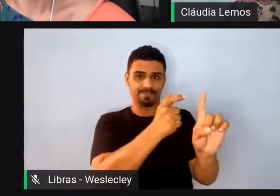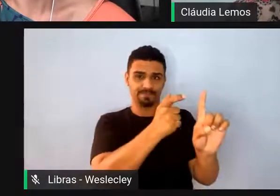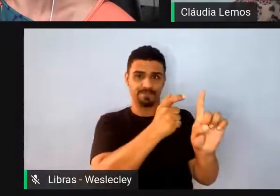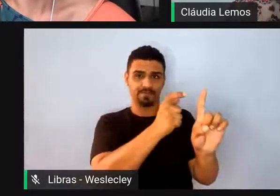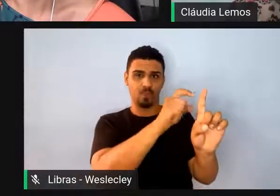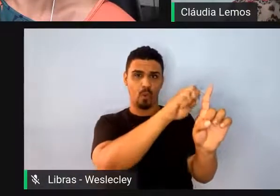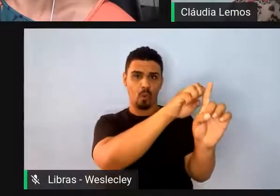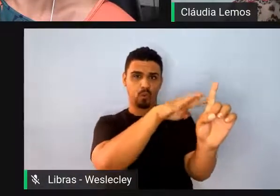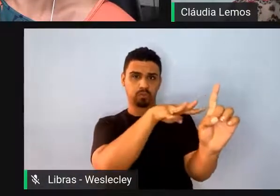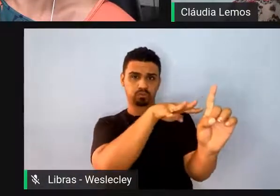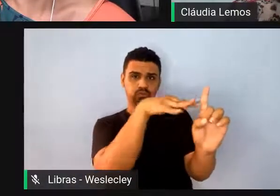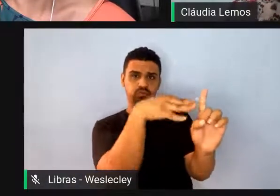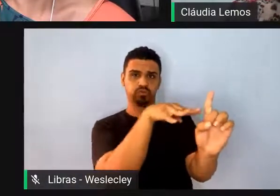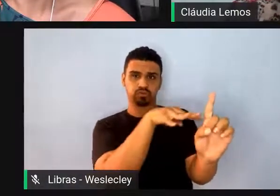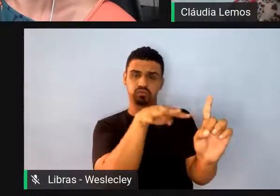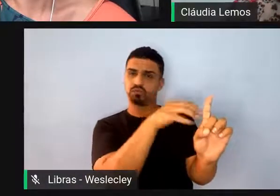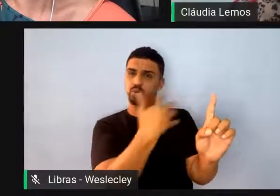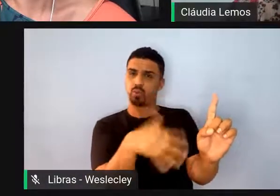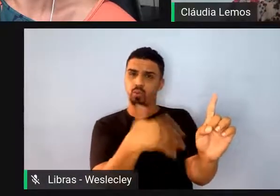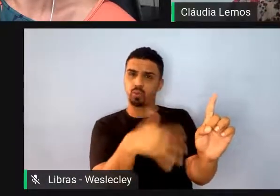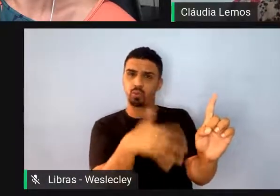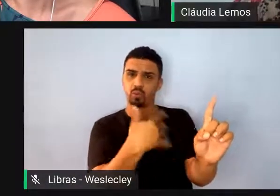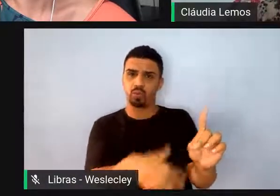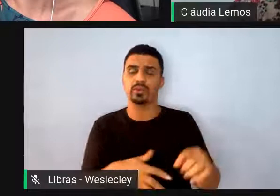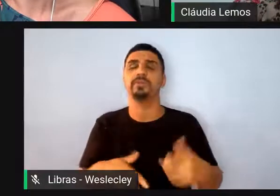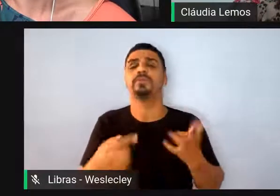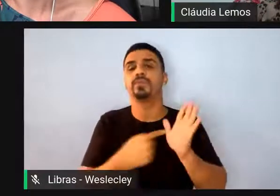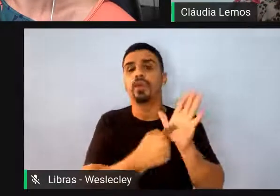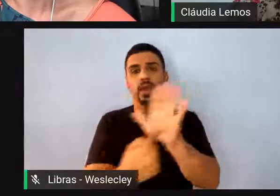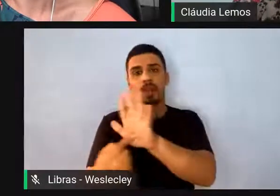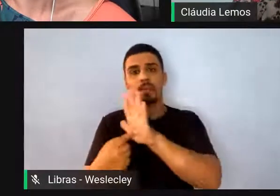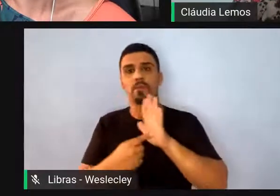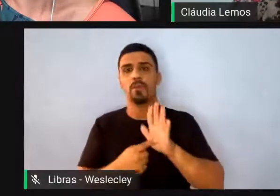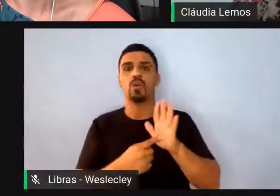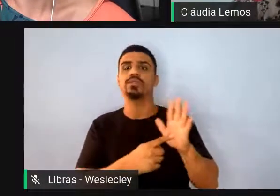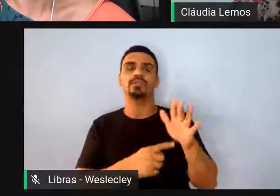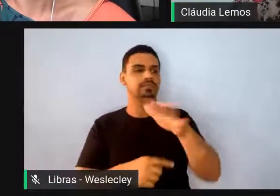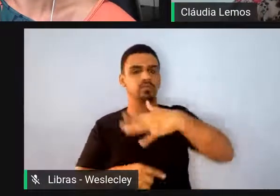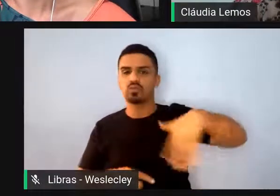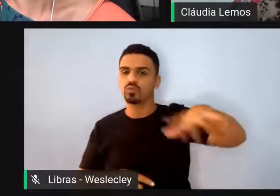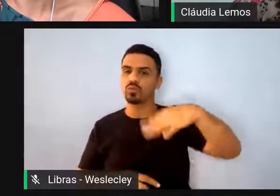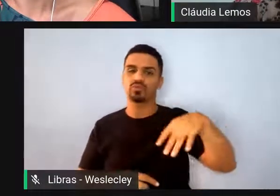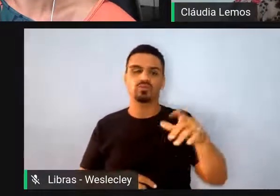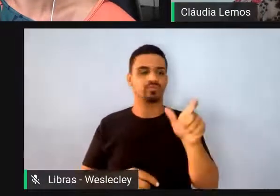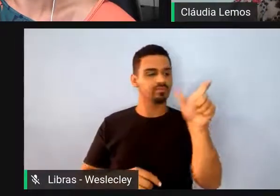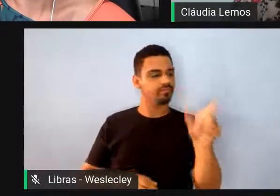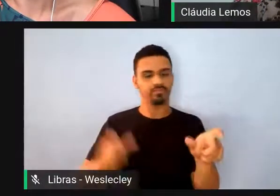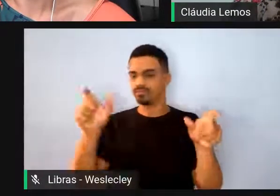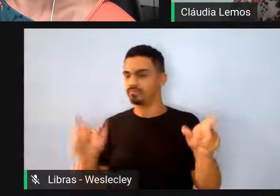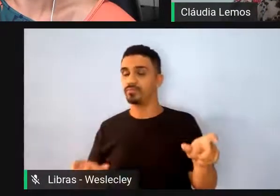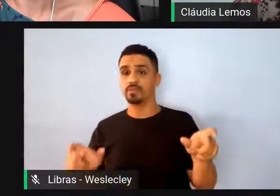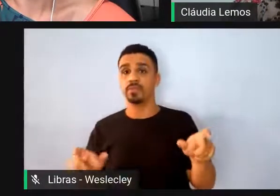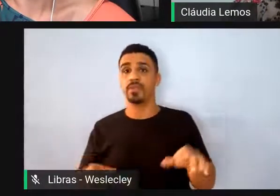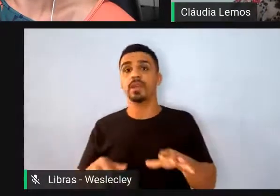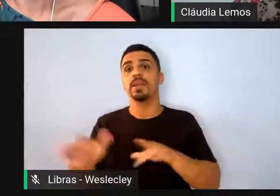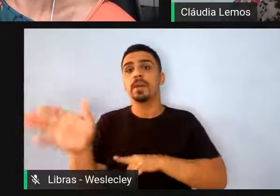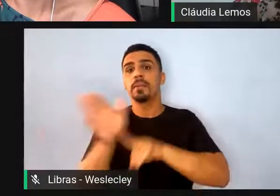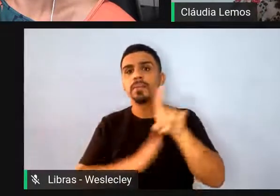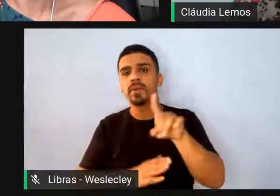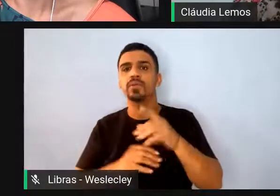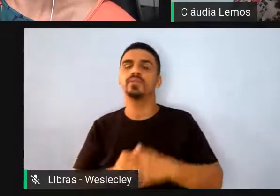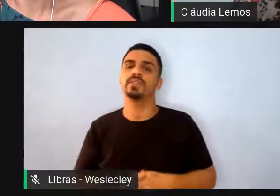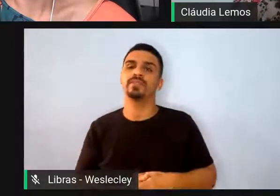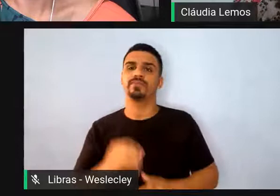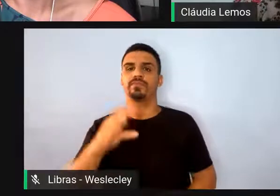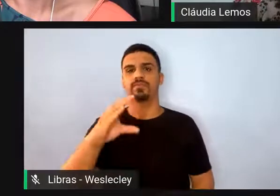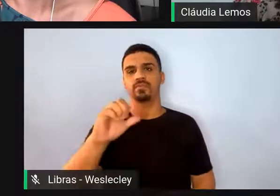colocando, né? Ela é a transmissão que mostra todos os lados. O que eu queria te perguntar era, de uma conclusão, uma pergunta que a Carol